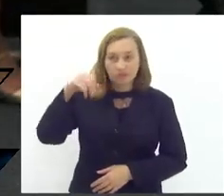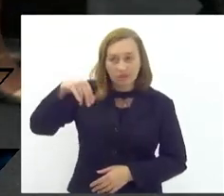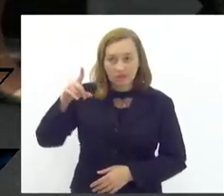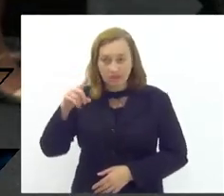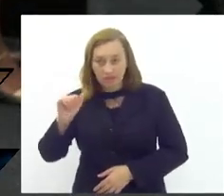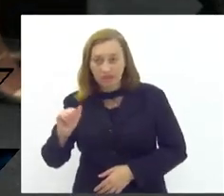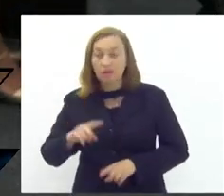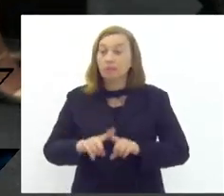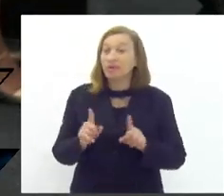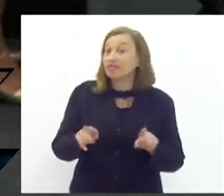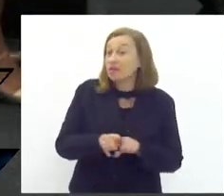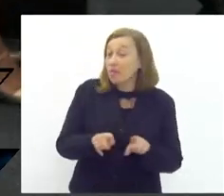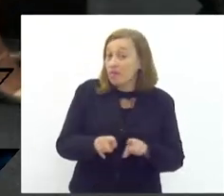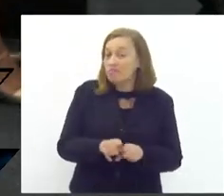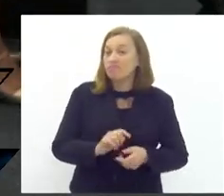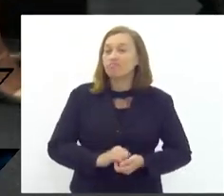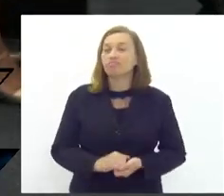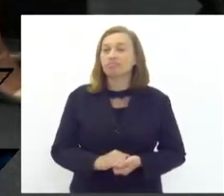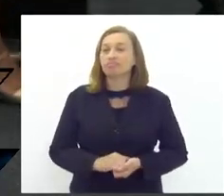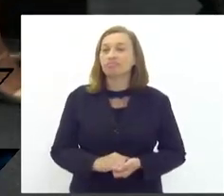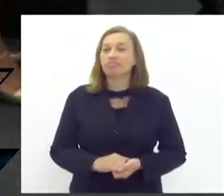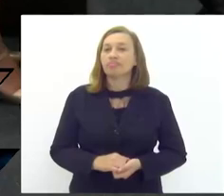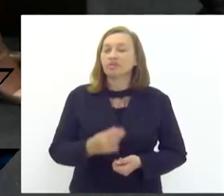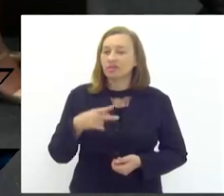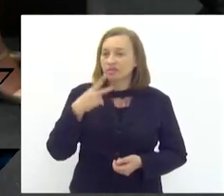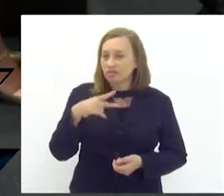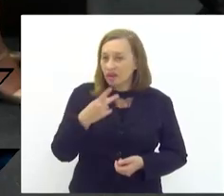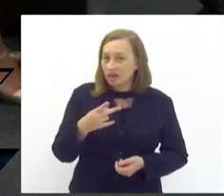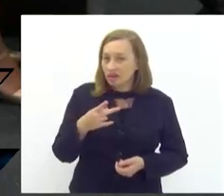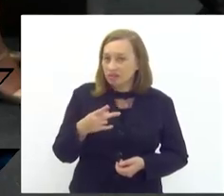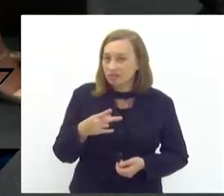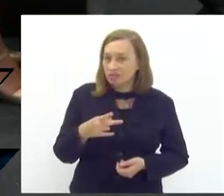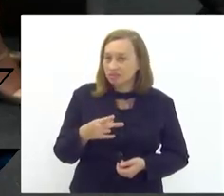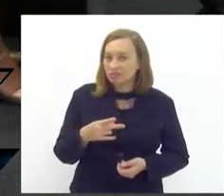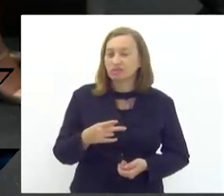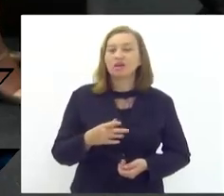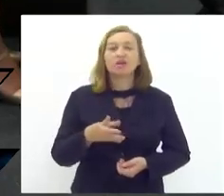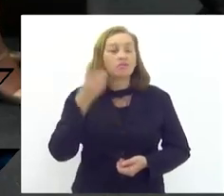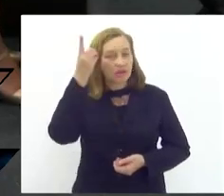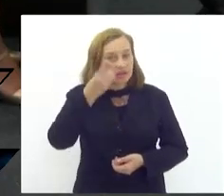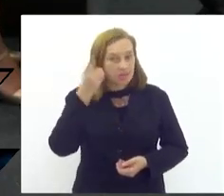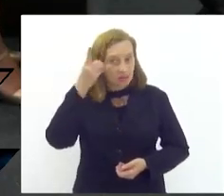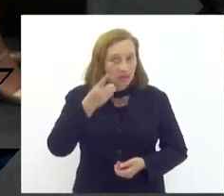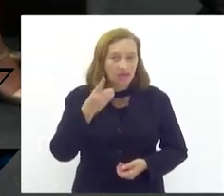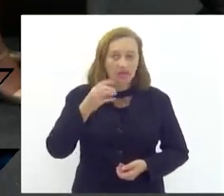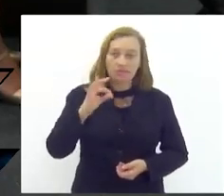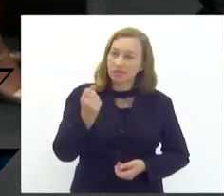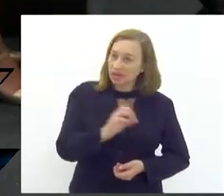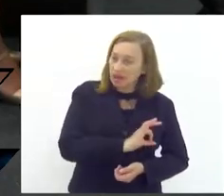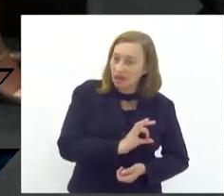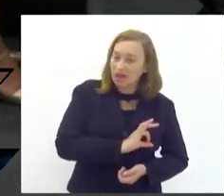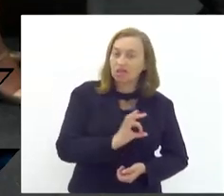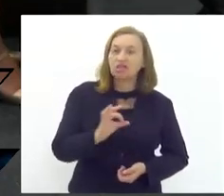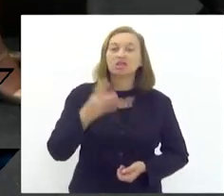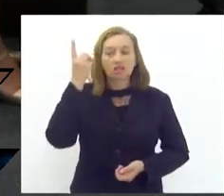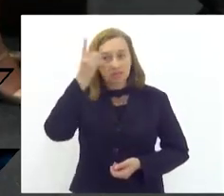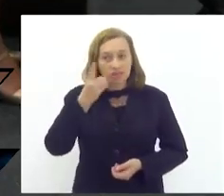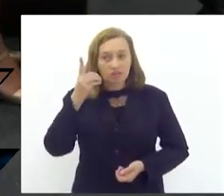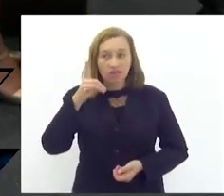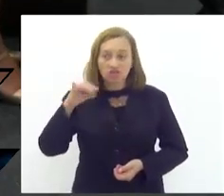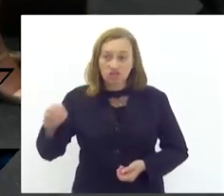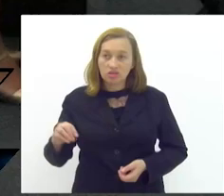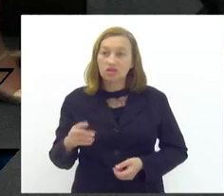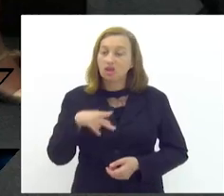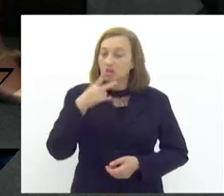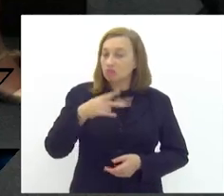mas também é confirmando ratificando aquilo que foi falado pela deputada Marta Rocha pelo Deputado Marcelo Dino nós